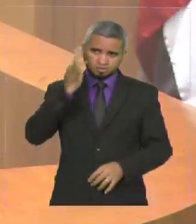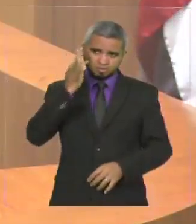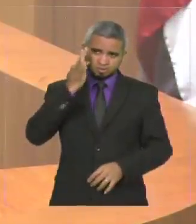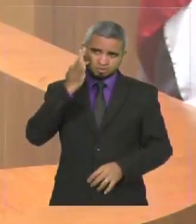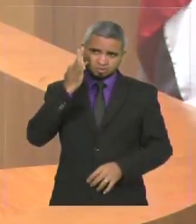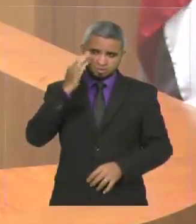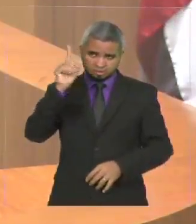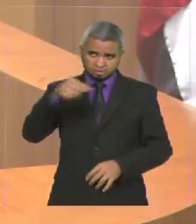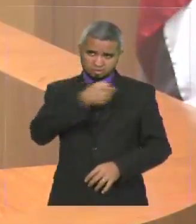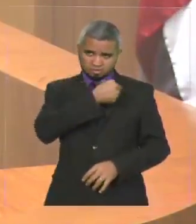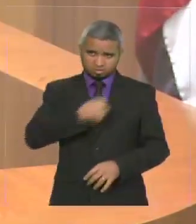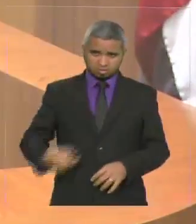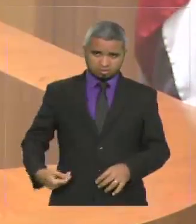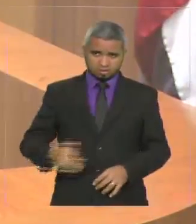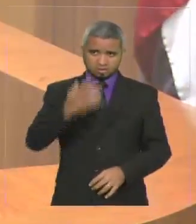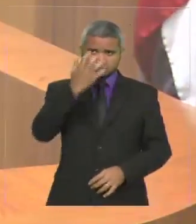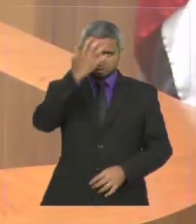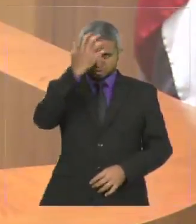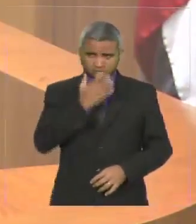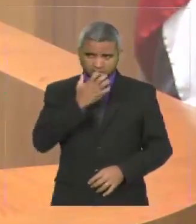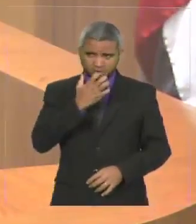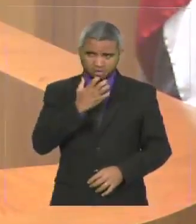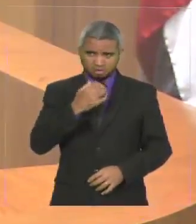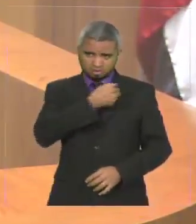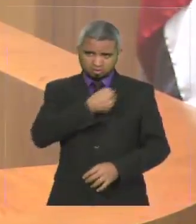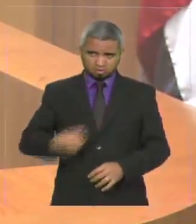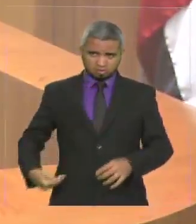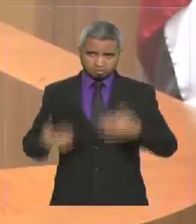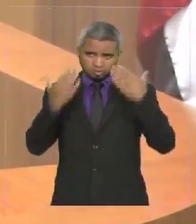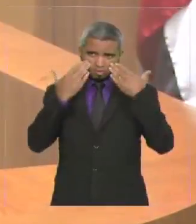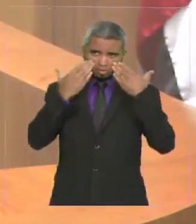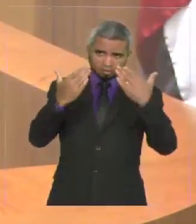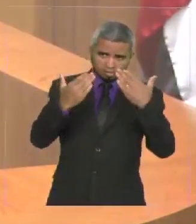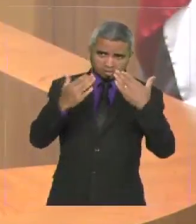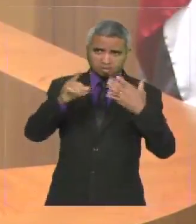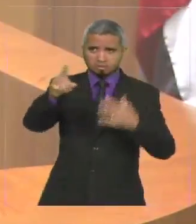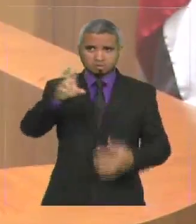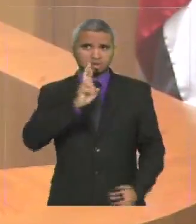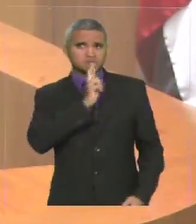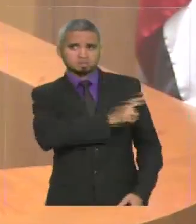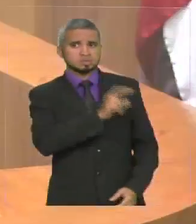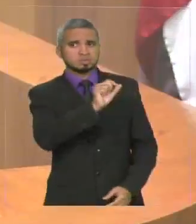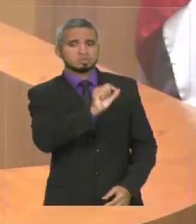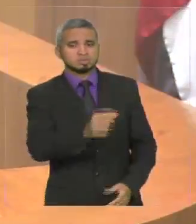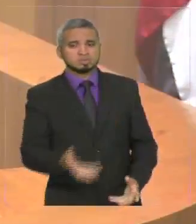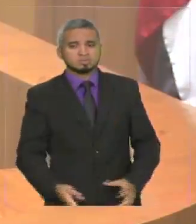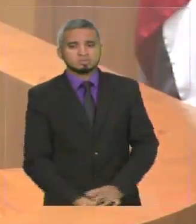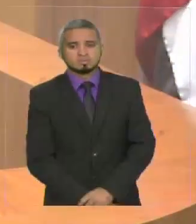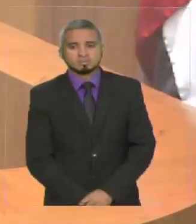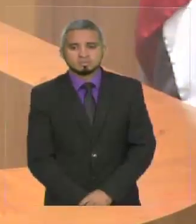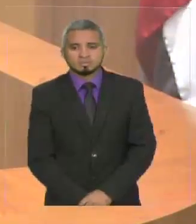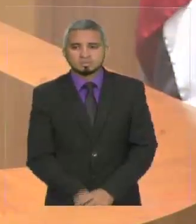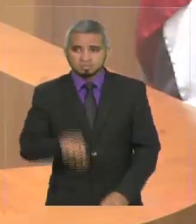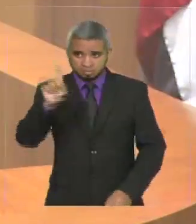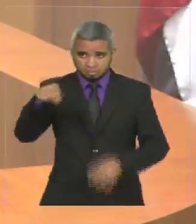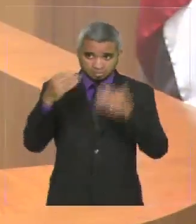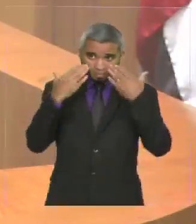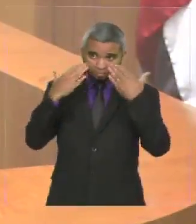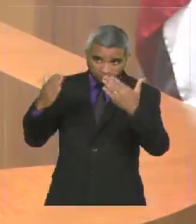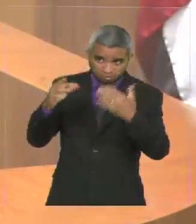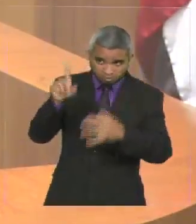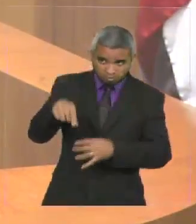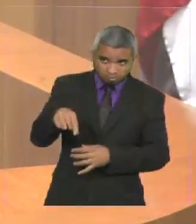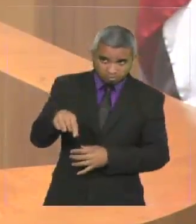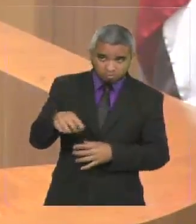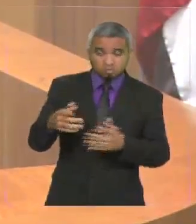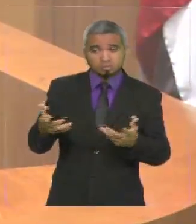é um governo sério, é um governo transparente, qual seria a resposta de Vossa Excelência? É um governo transparente.